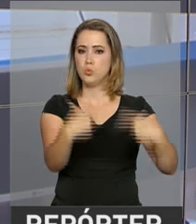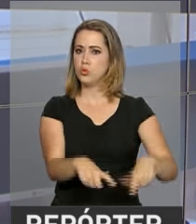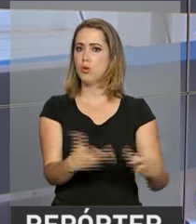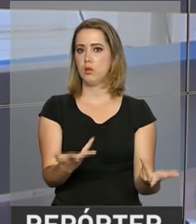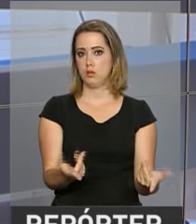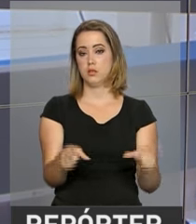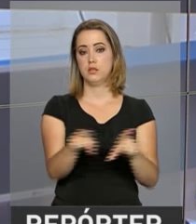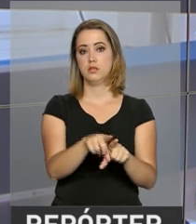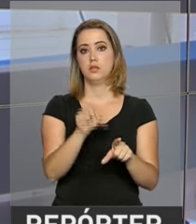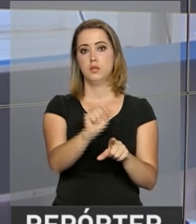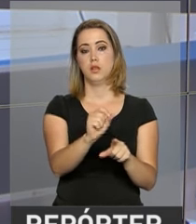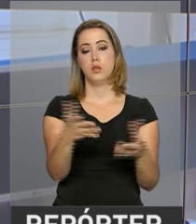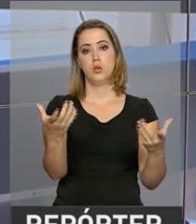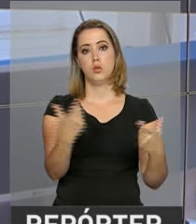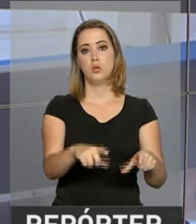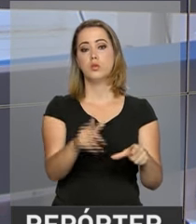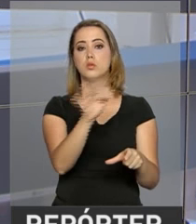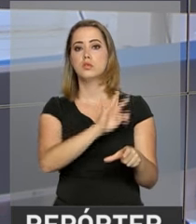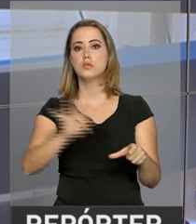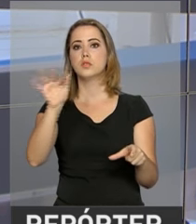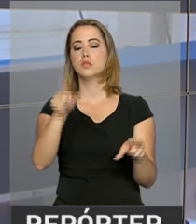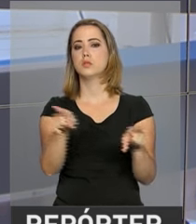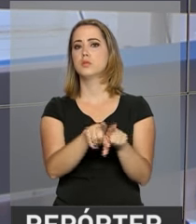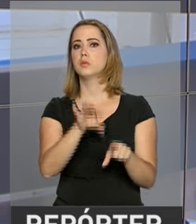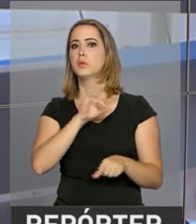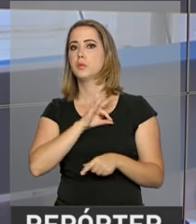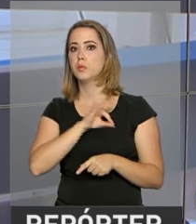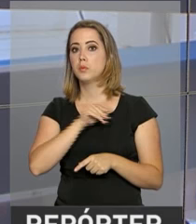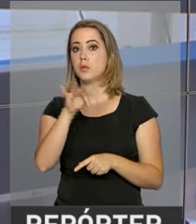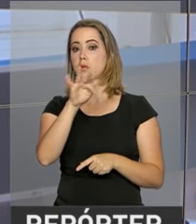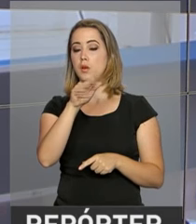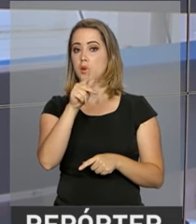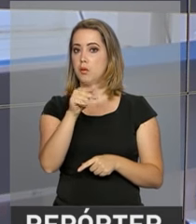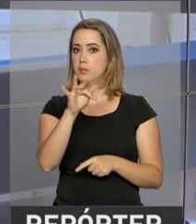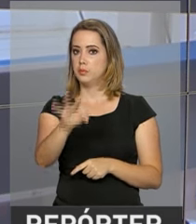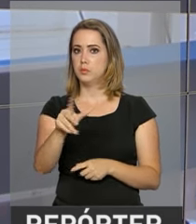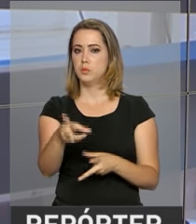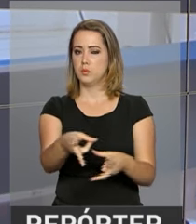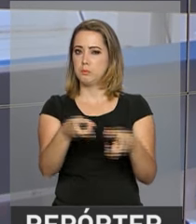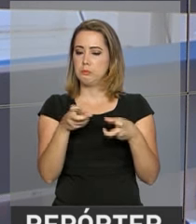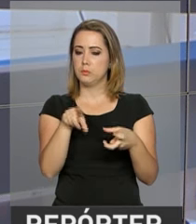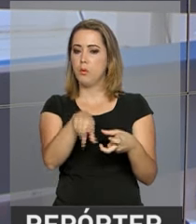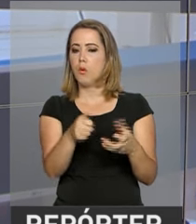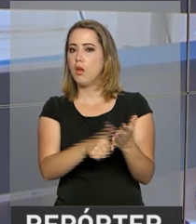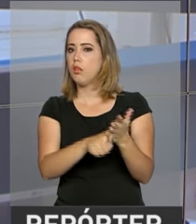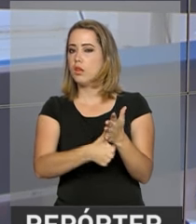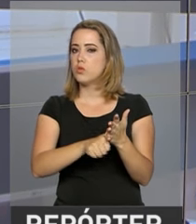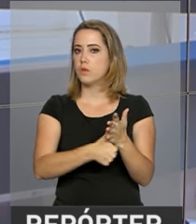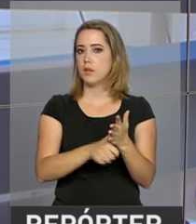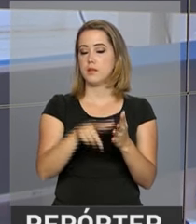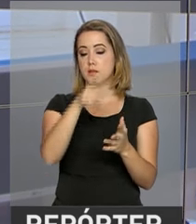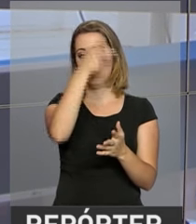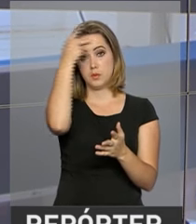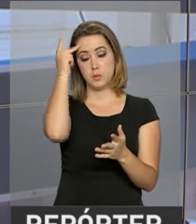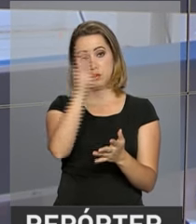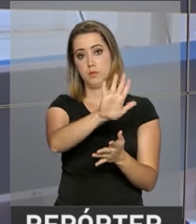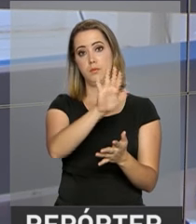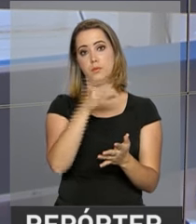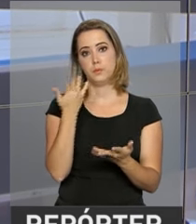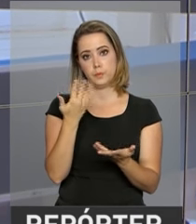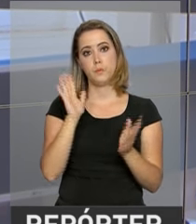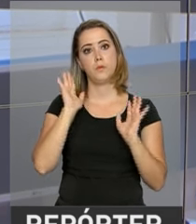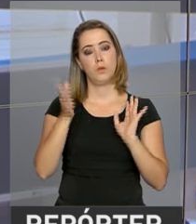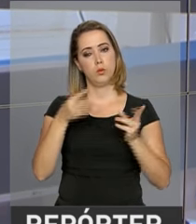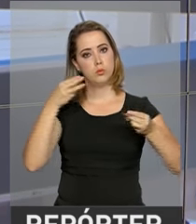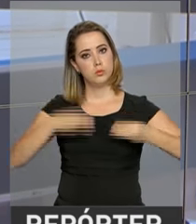disso, peritos da Polícia Federal estão ajudando na identificação dos corpos. As medidas foram acertadas entre o ministro da